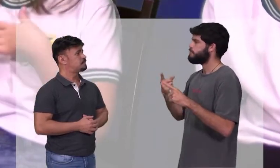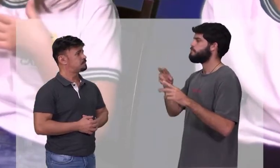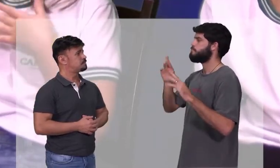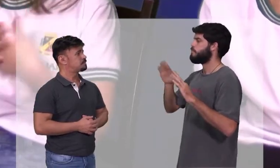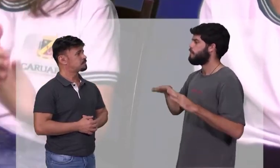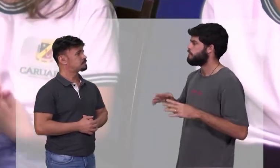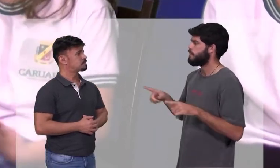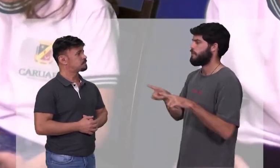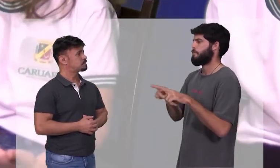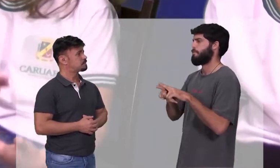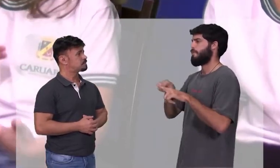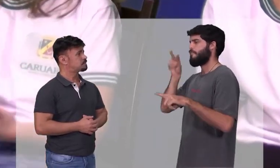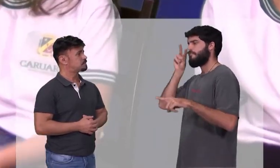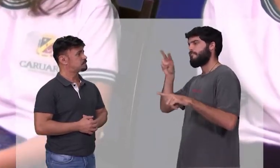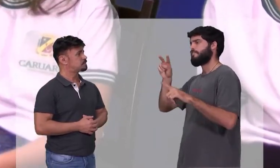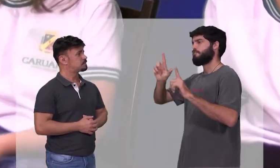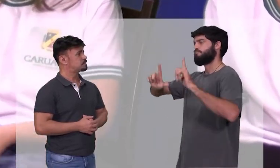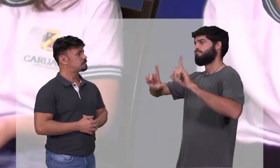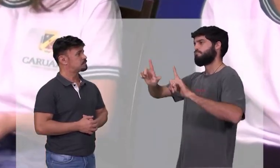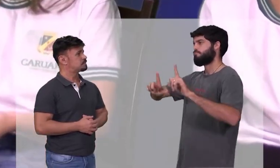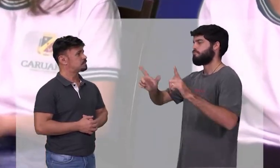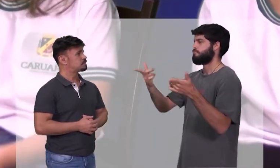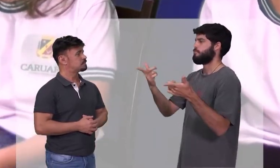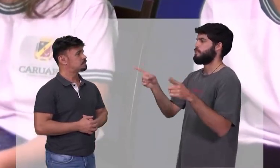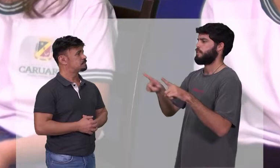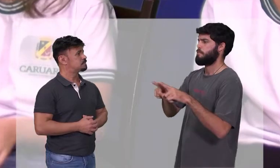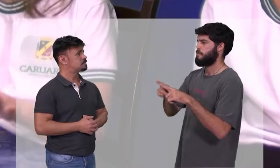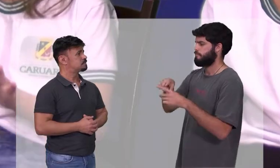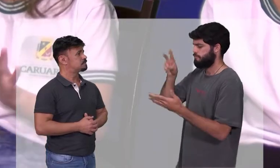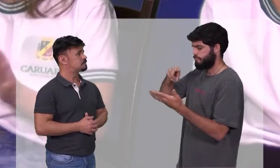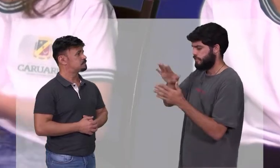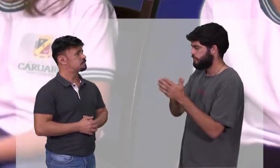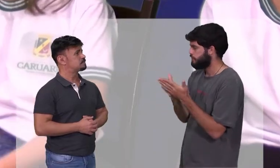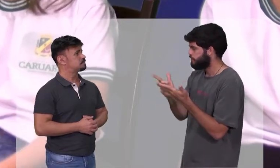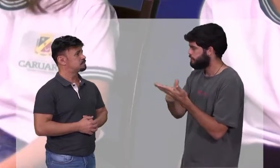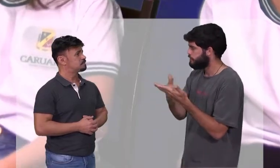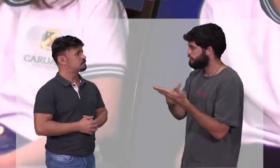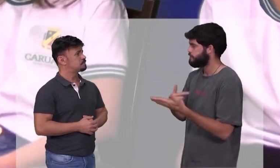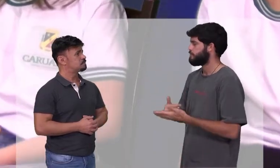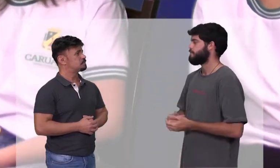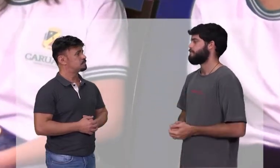você gosta, assistir o programa que você quer, ler livro.